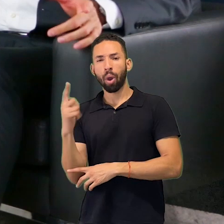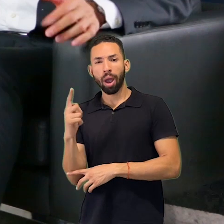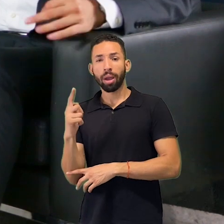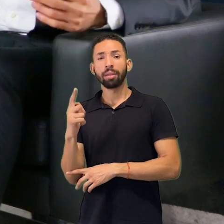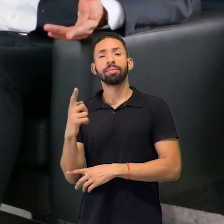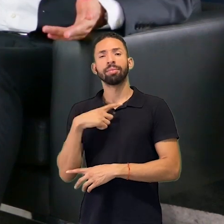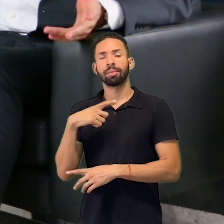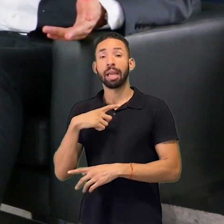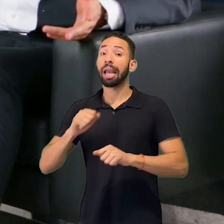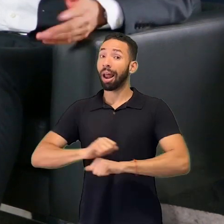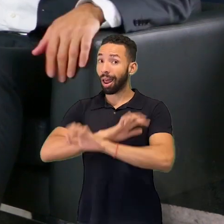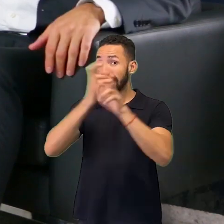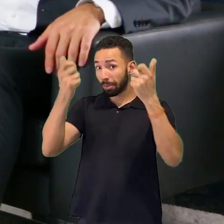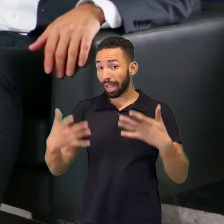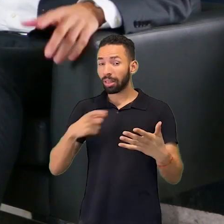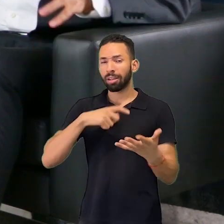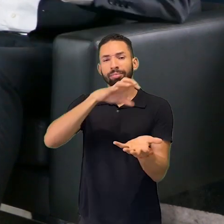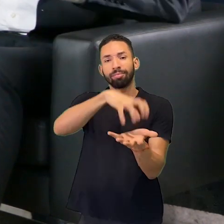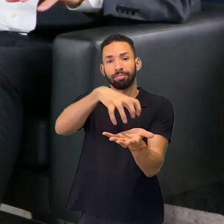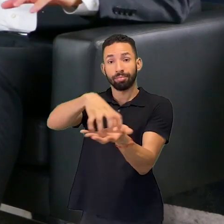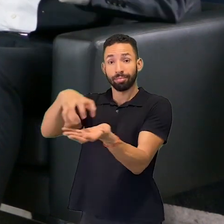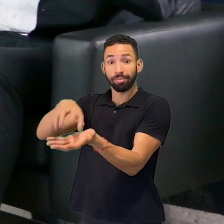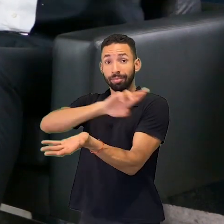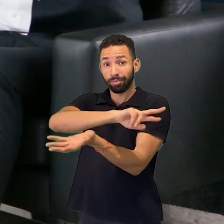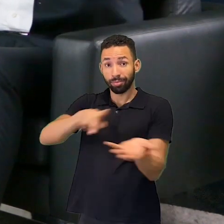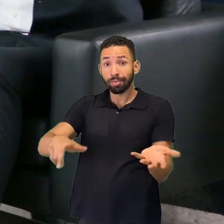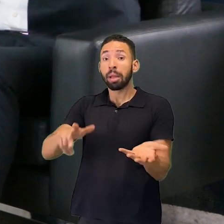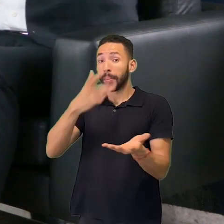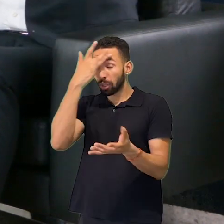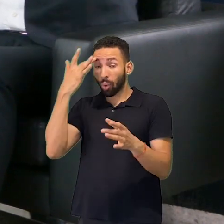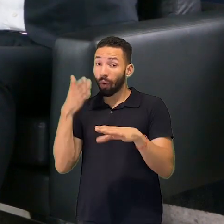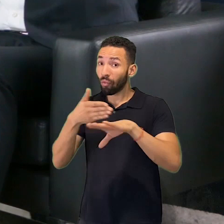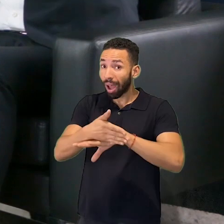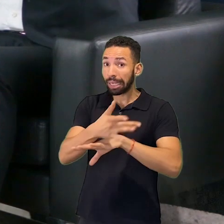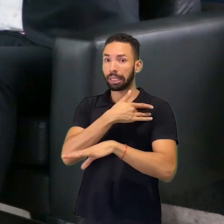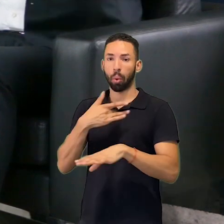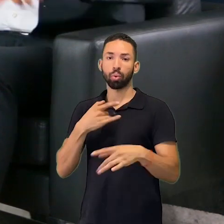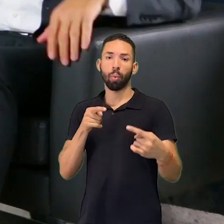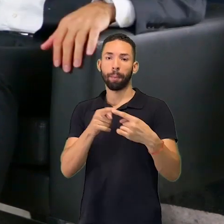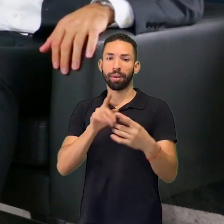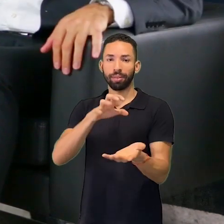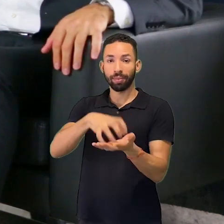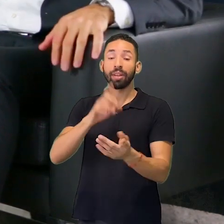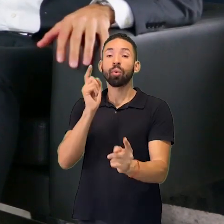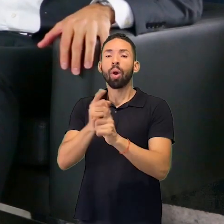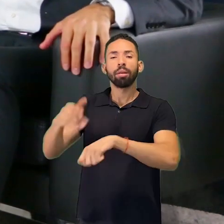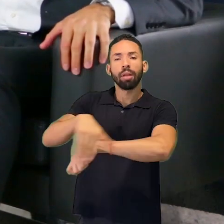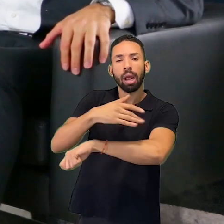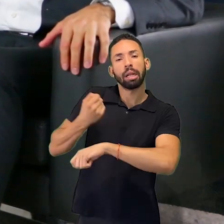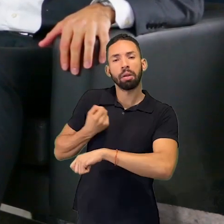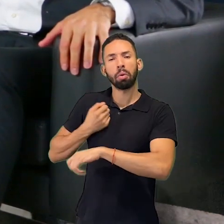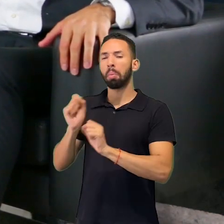de Goiânia, é bom esclarecer que, como tem vários núcleos, ela procura um núcleo relativo à saúde. E aí acha o